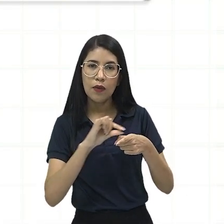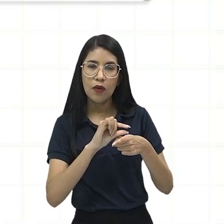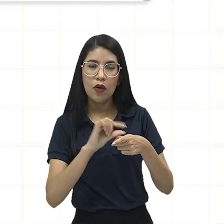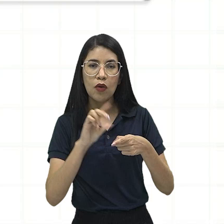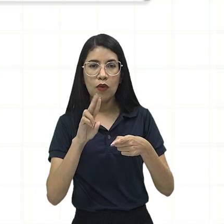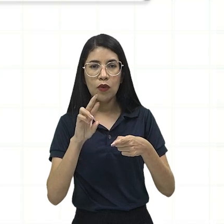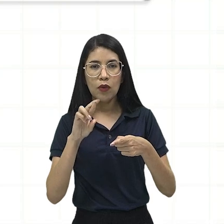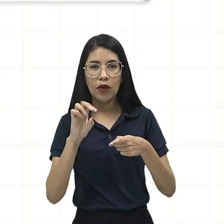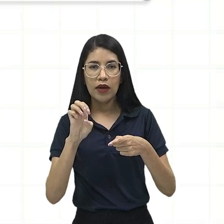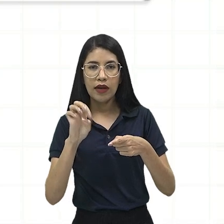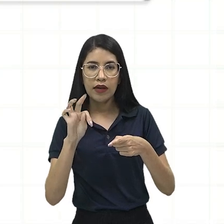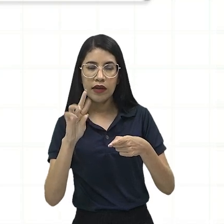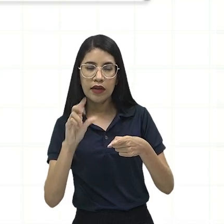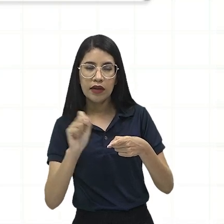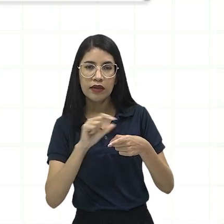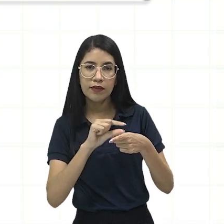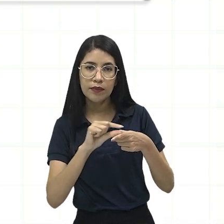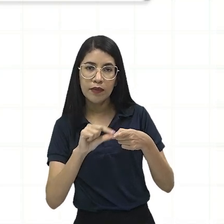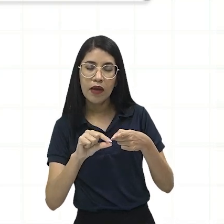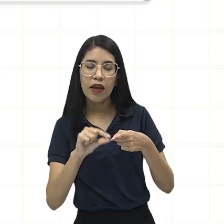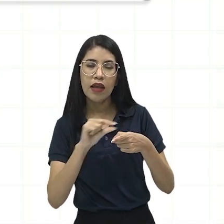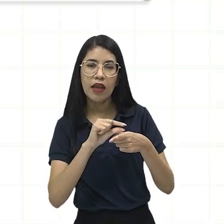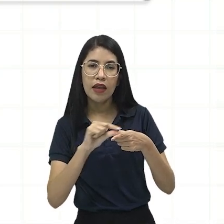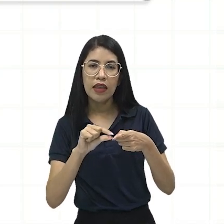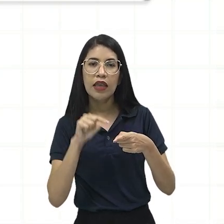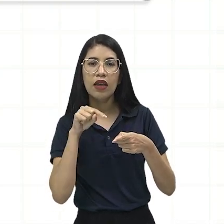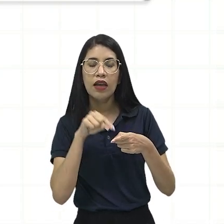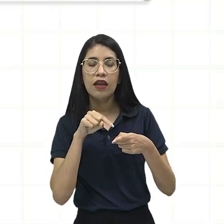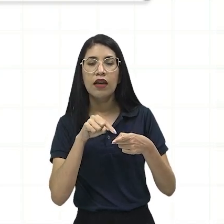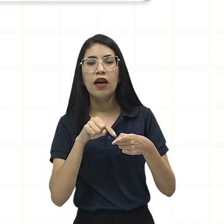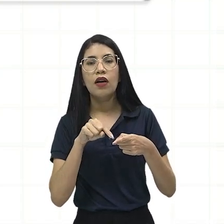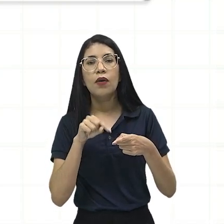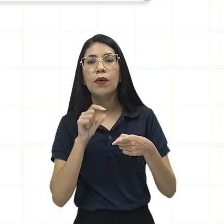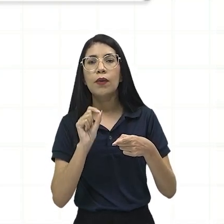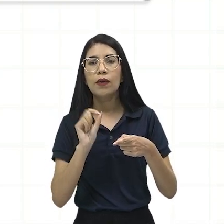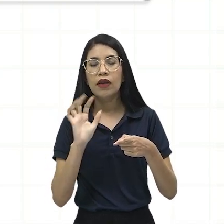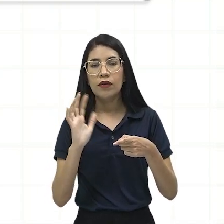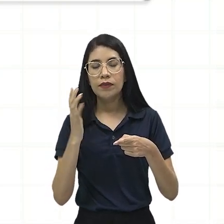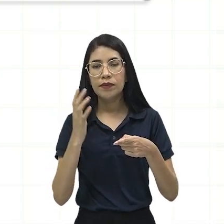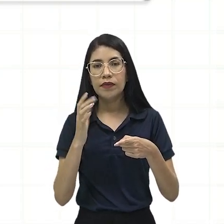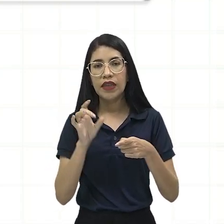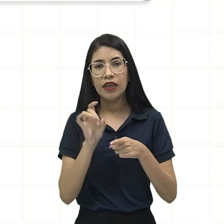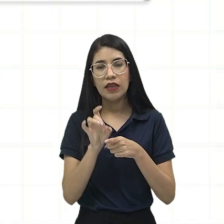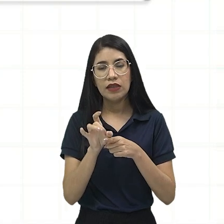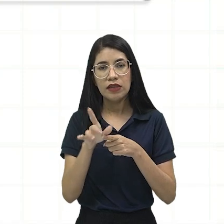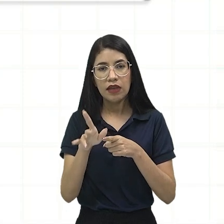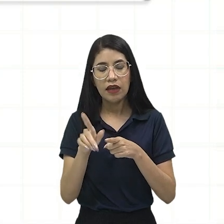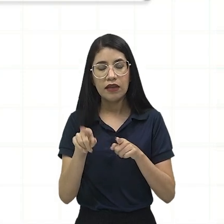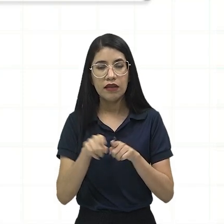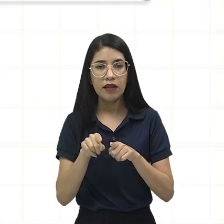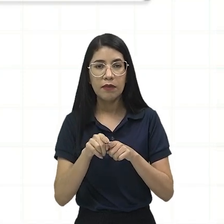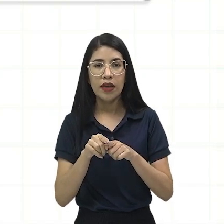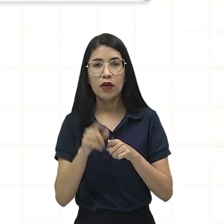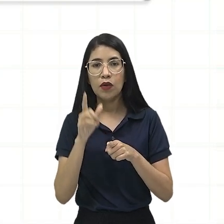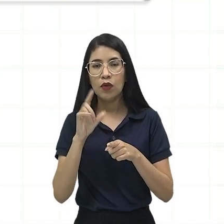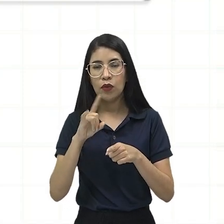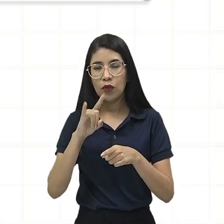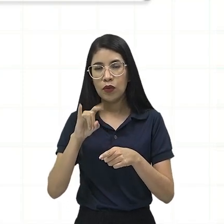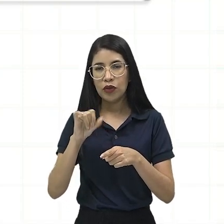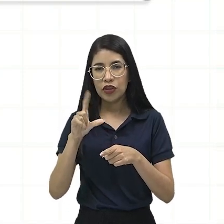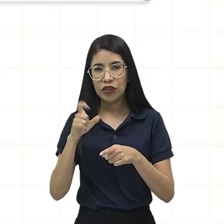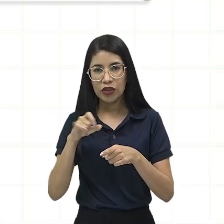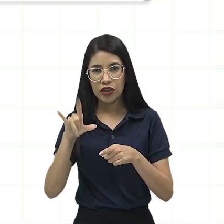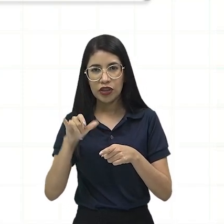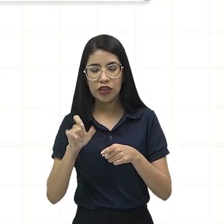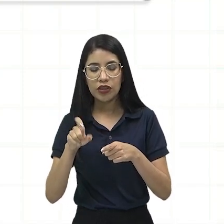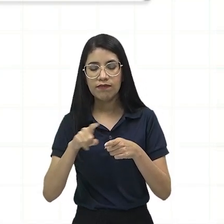dela, onde ocorre a saída tanto da urina quanto do esperma, e aí é nesse local que